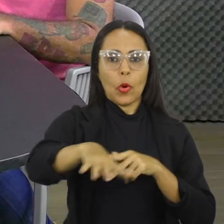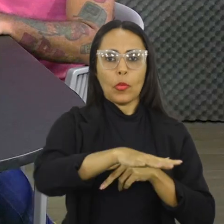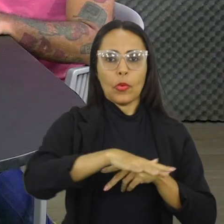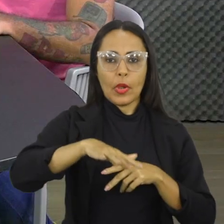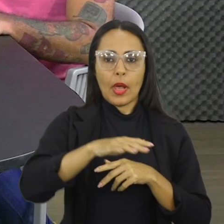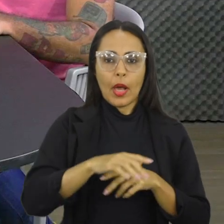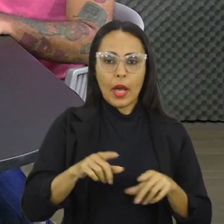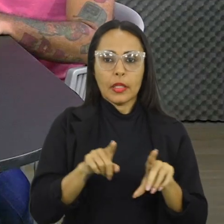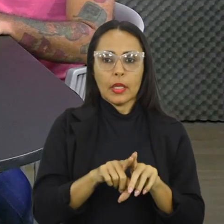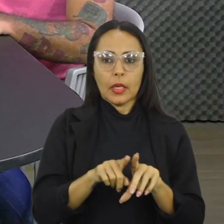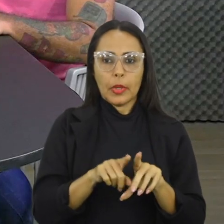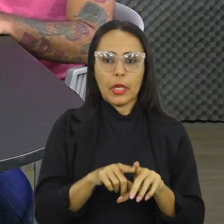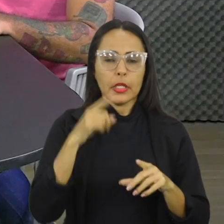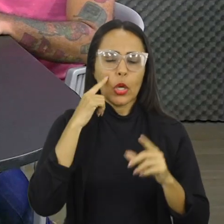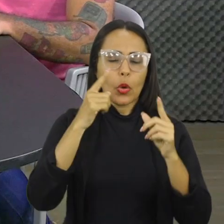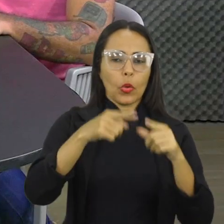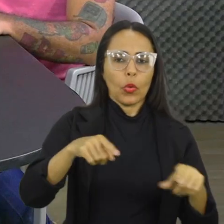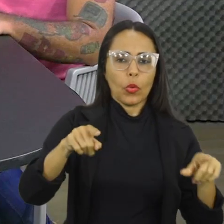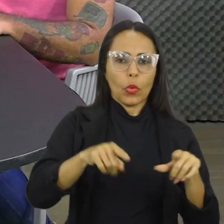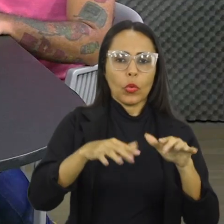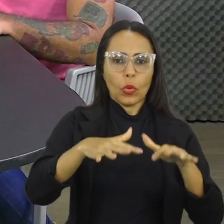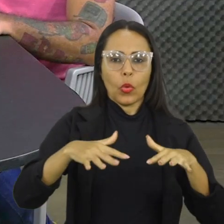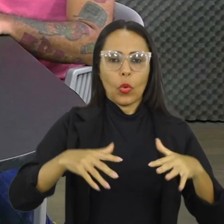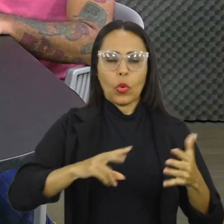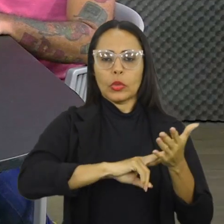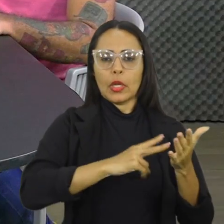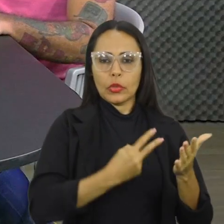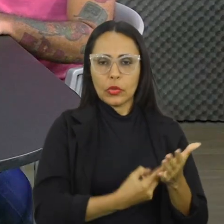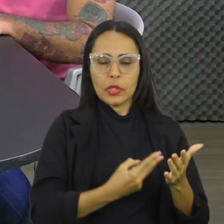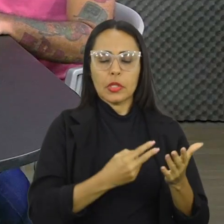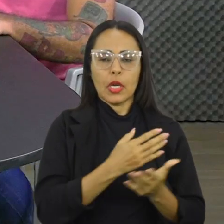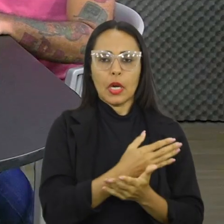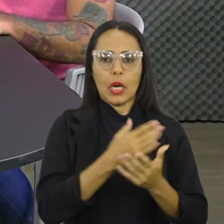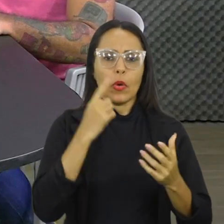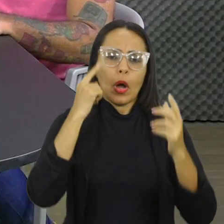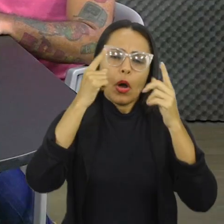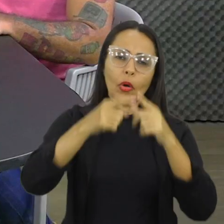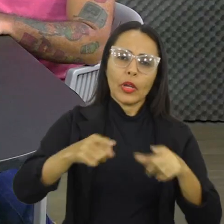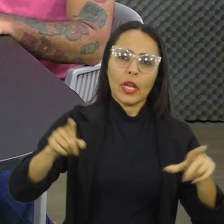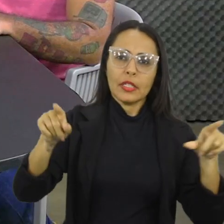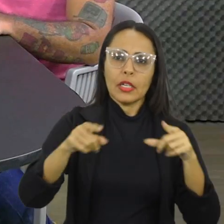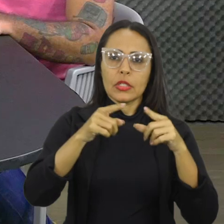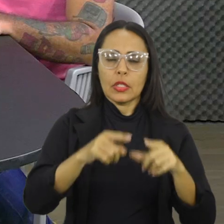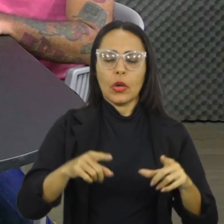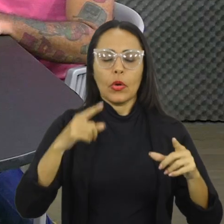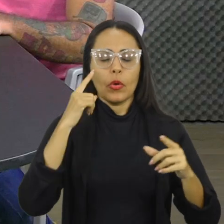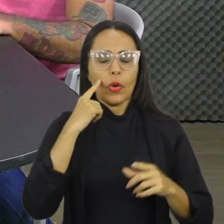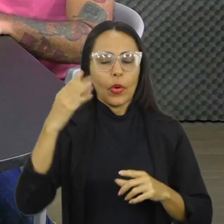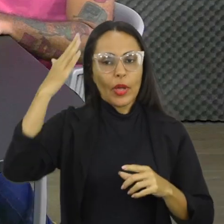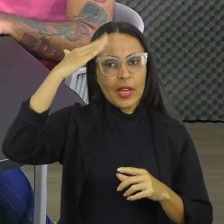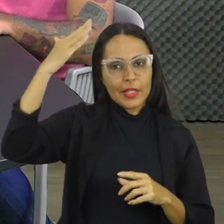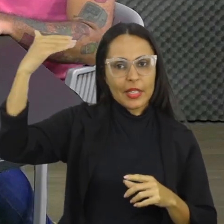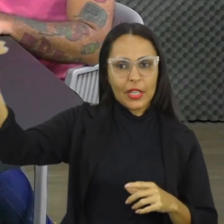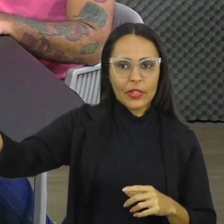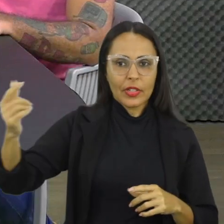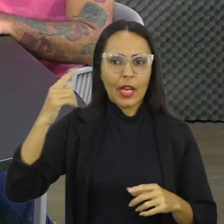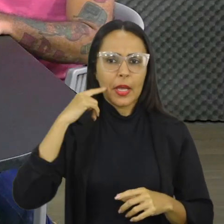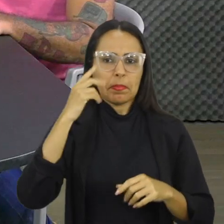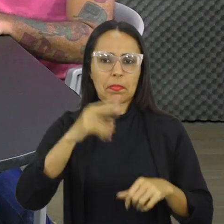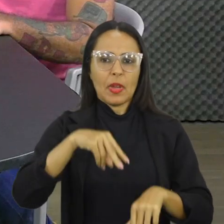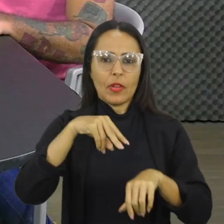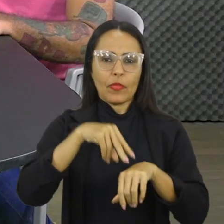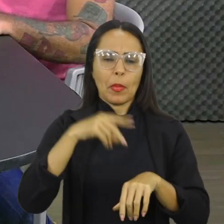áreas: regência de coros, ensino de música, tradução e versão de partituras, orquestração, produção musical e artística e